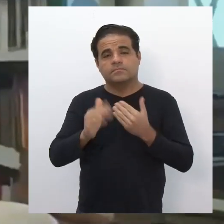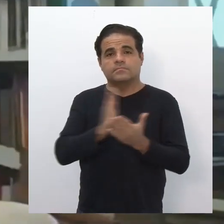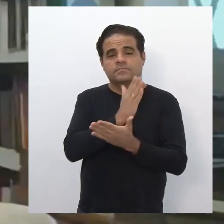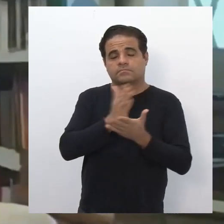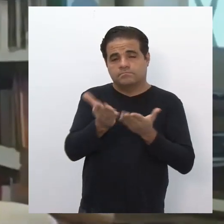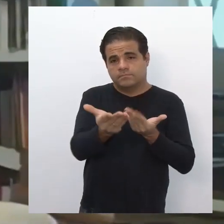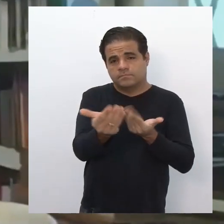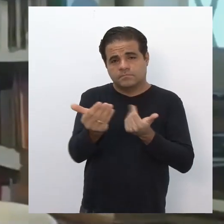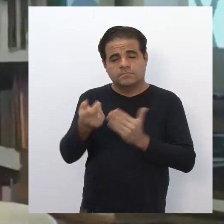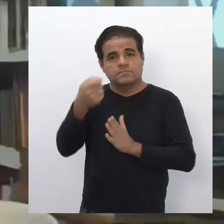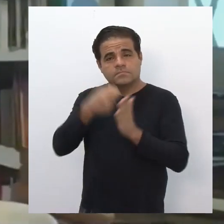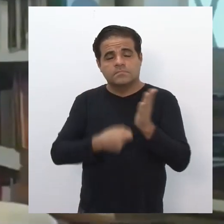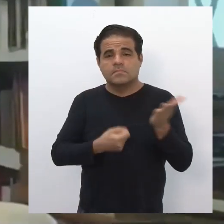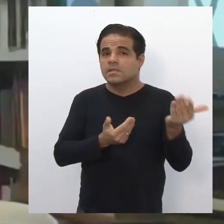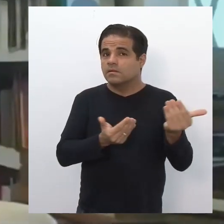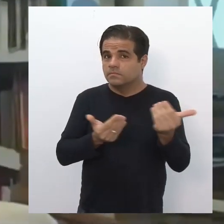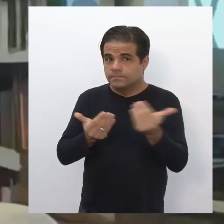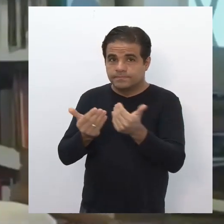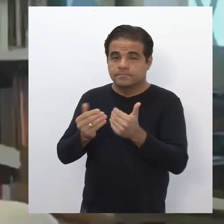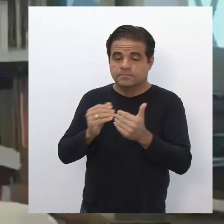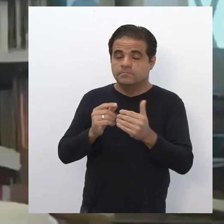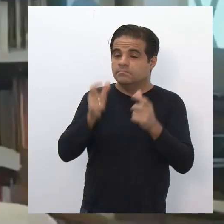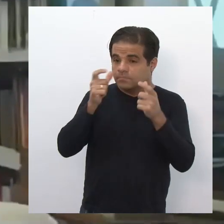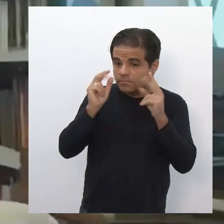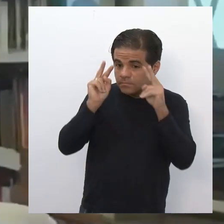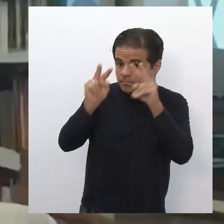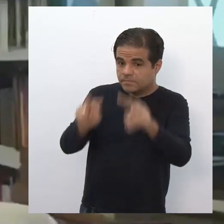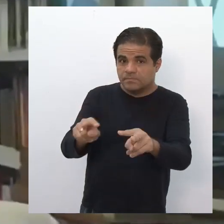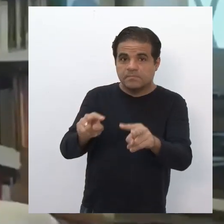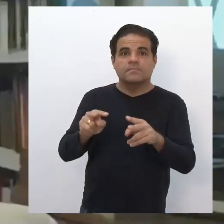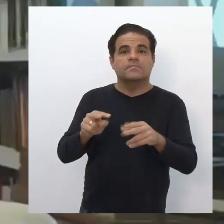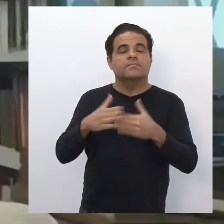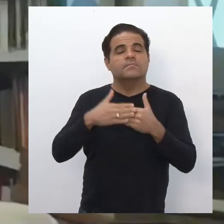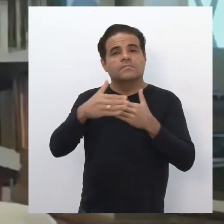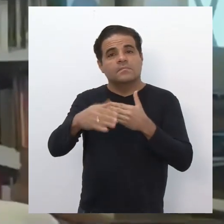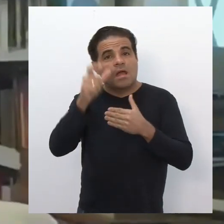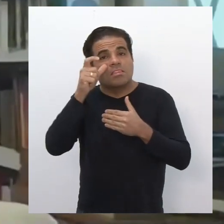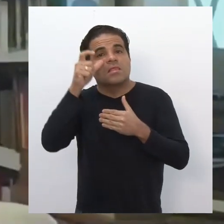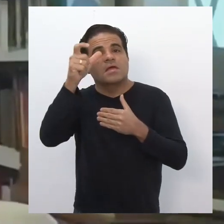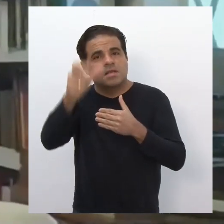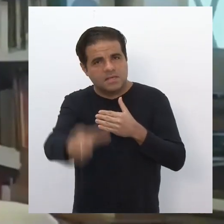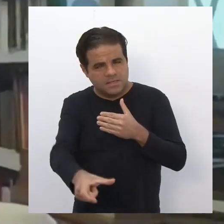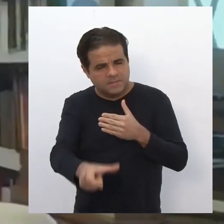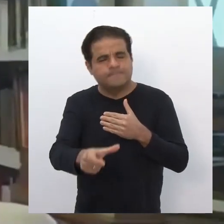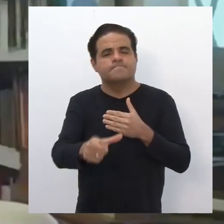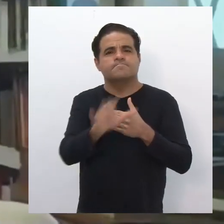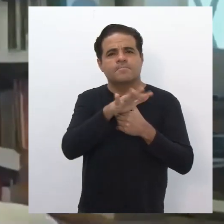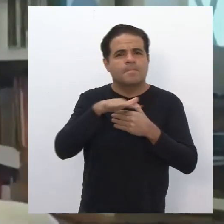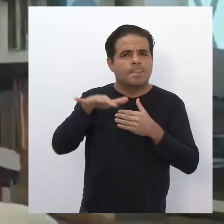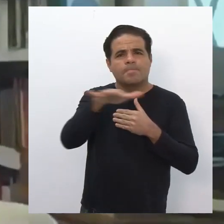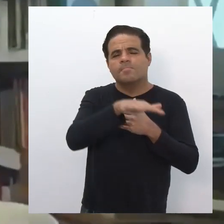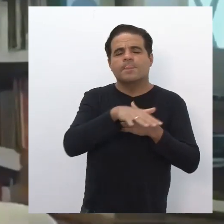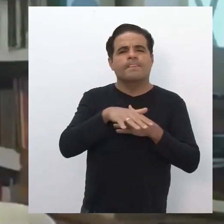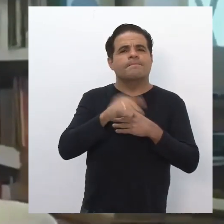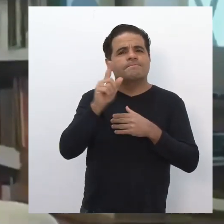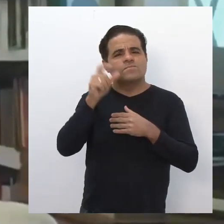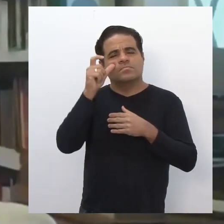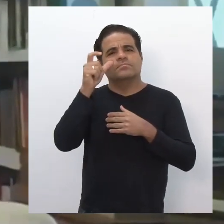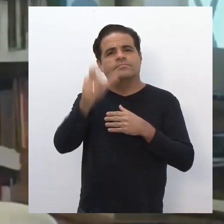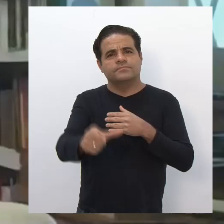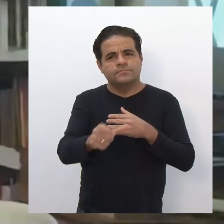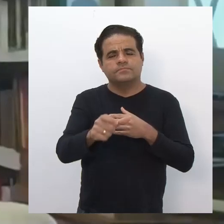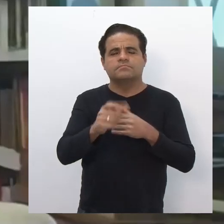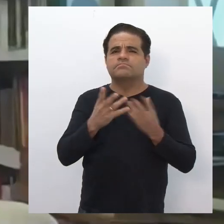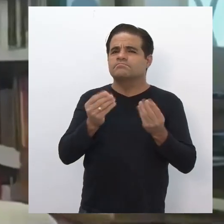jovens, os pré-adolescentes, encaram com muito interesse isso, né? Como encaram com muito interesse